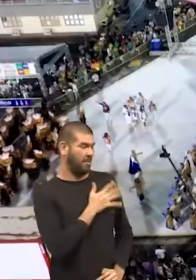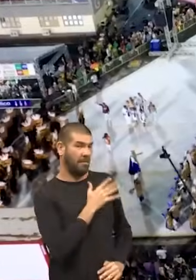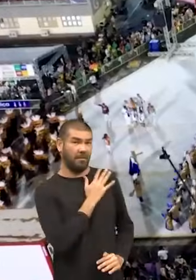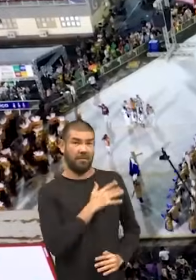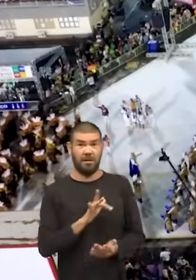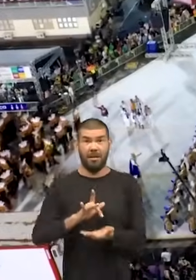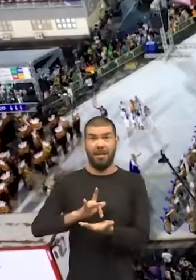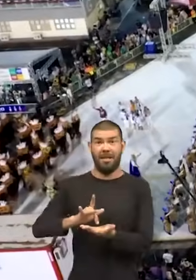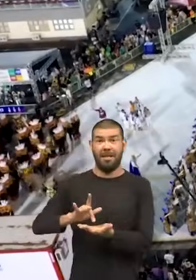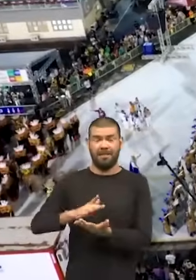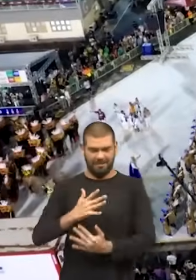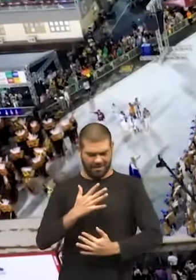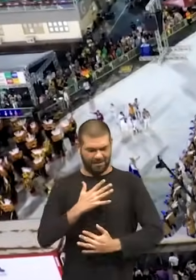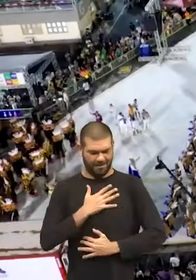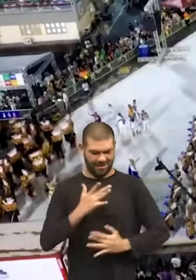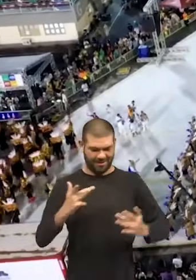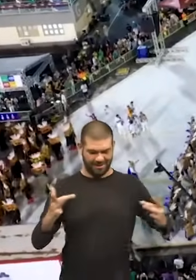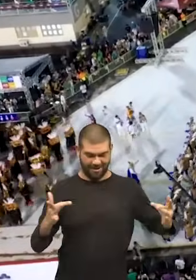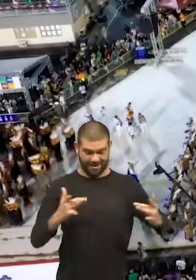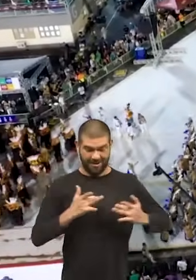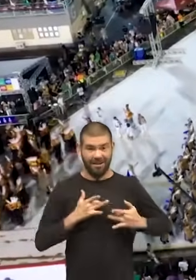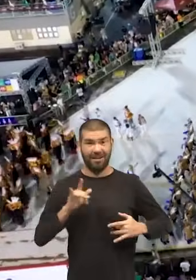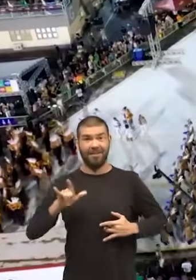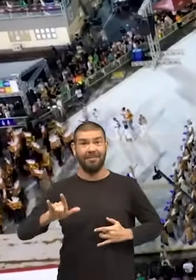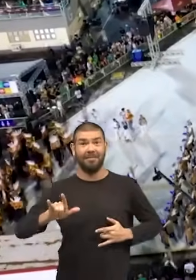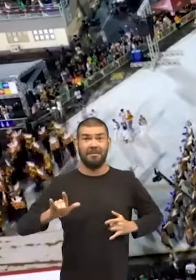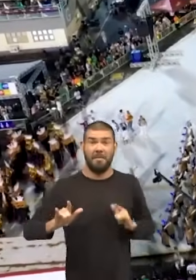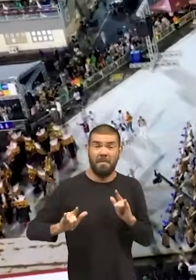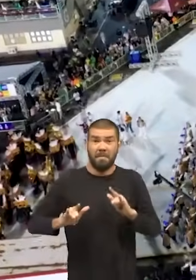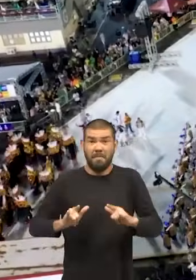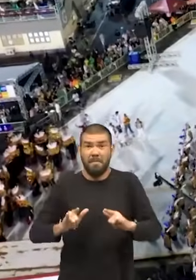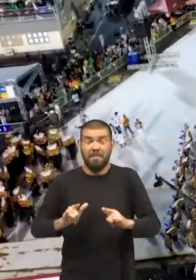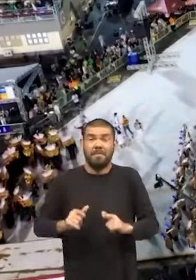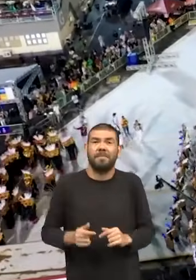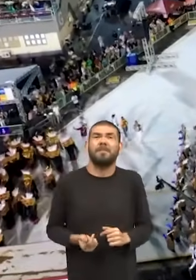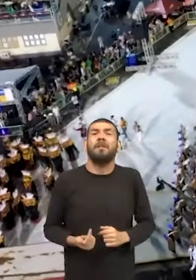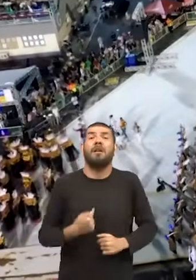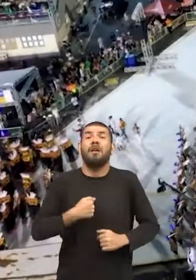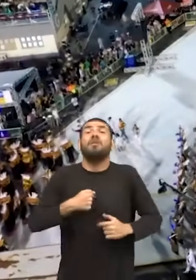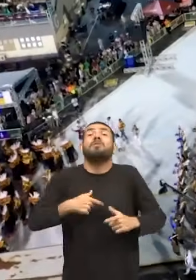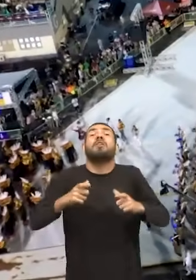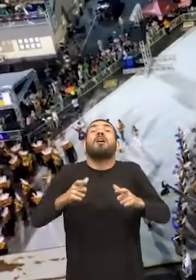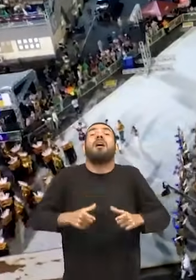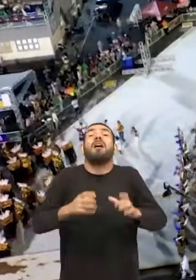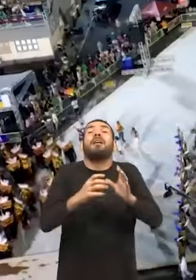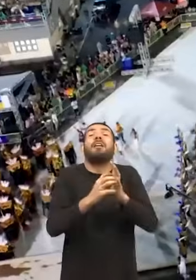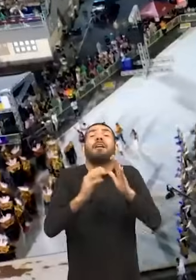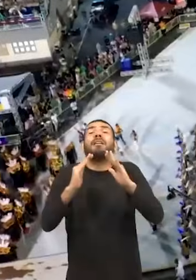Que coisa linda!